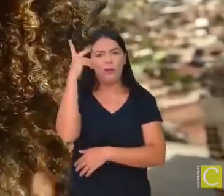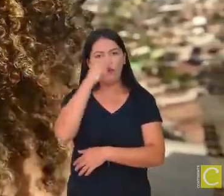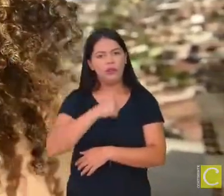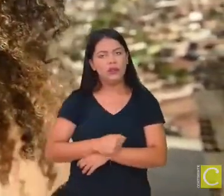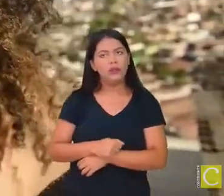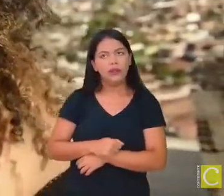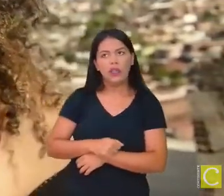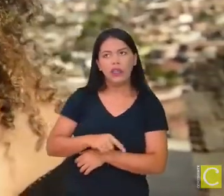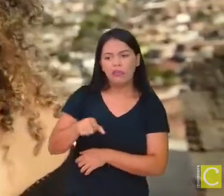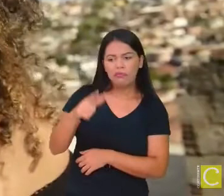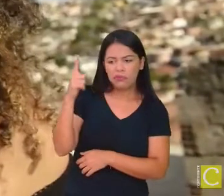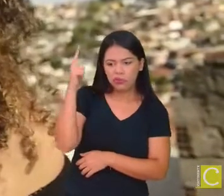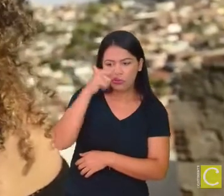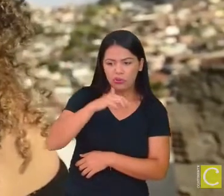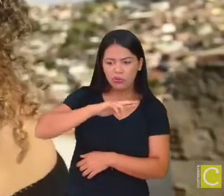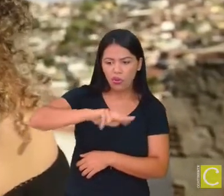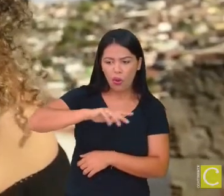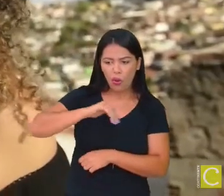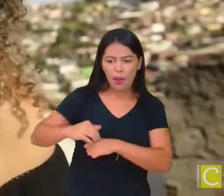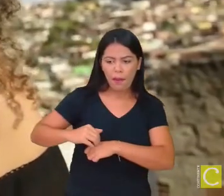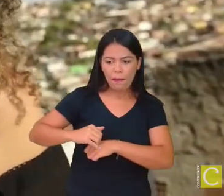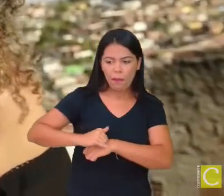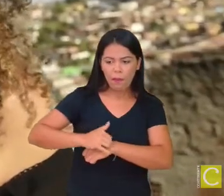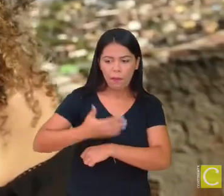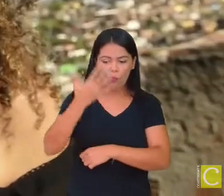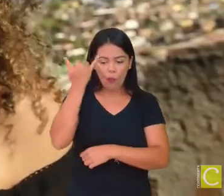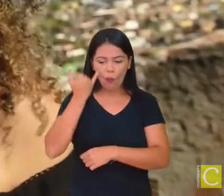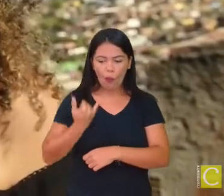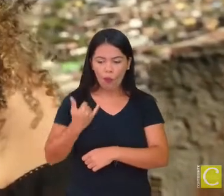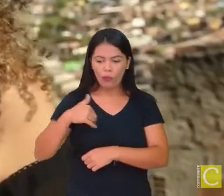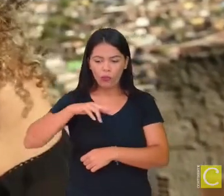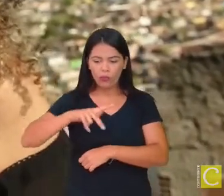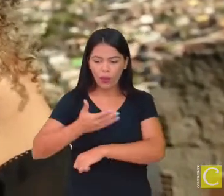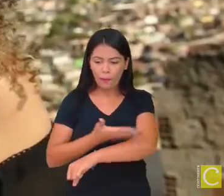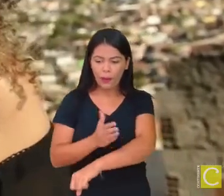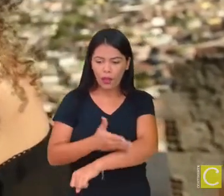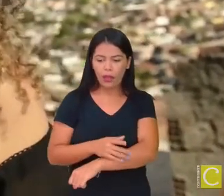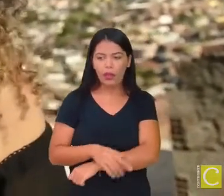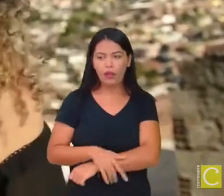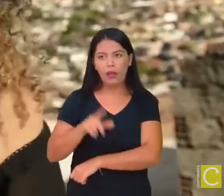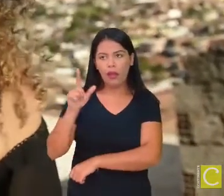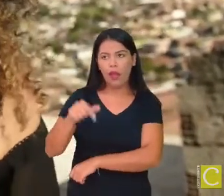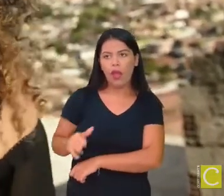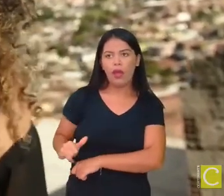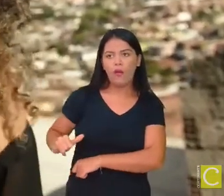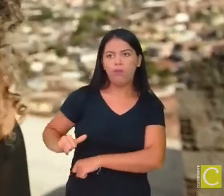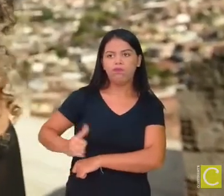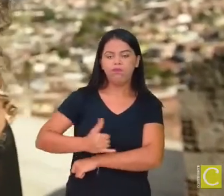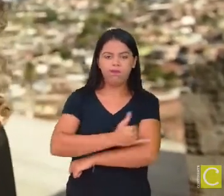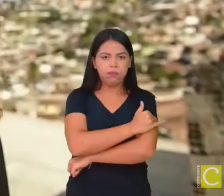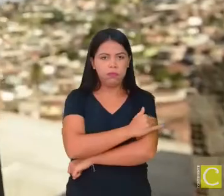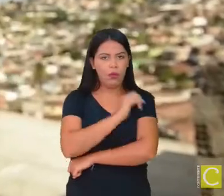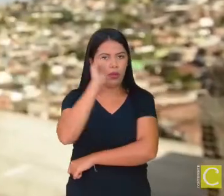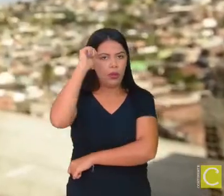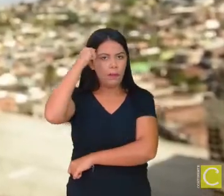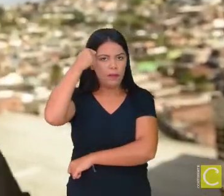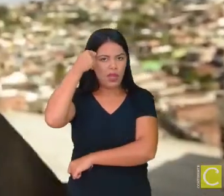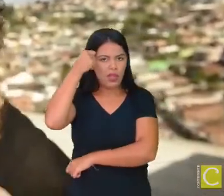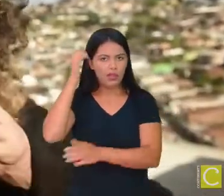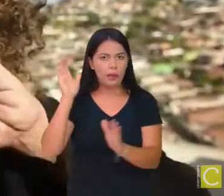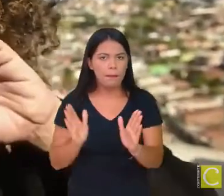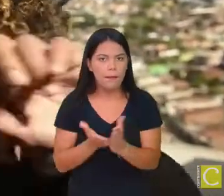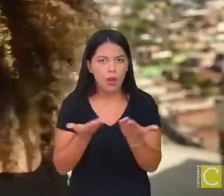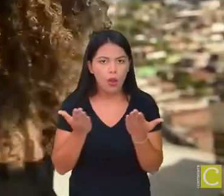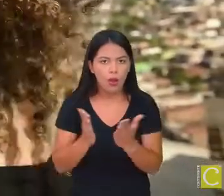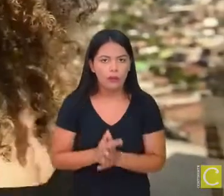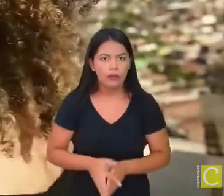magra. Não era branca. Era gorda. Menina preta e pobre.